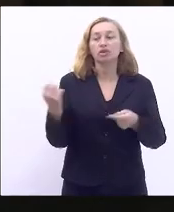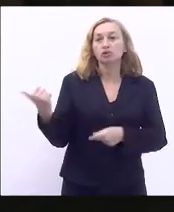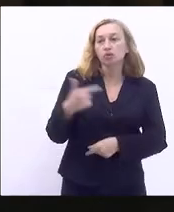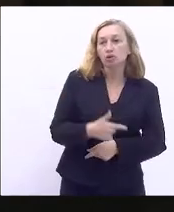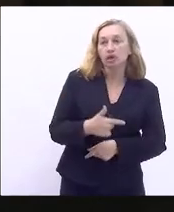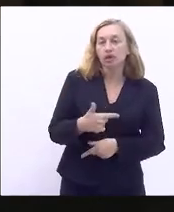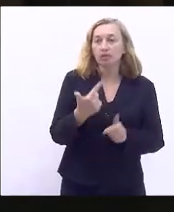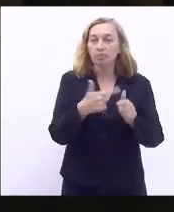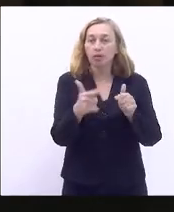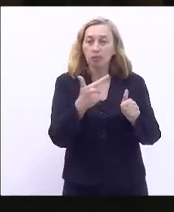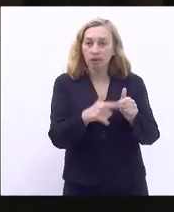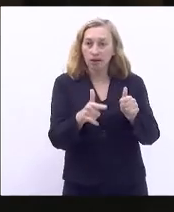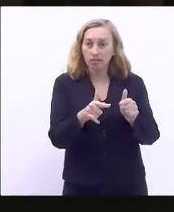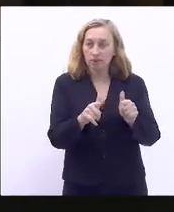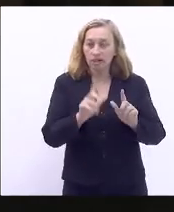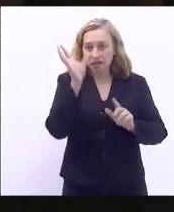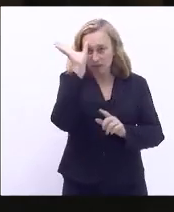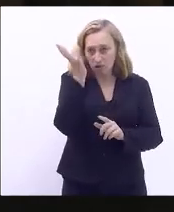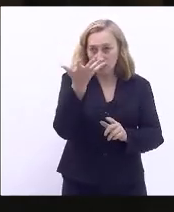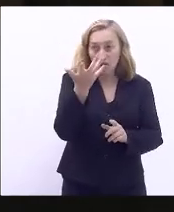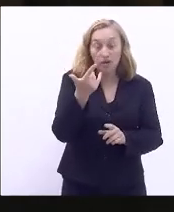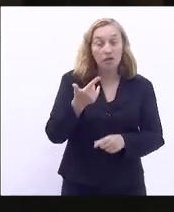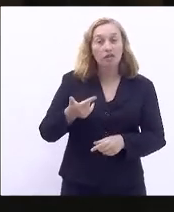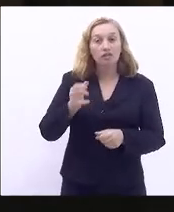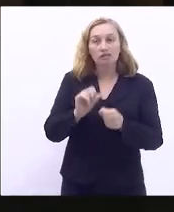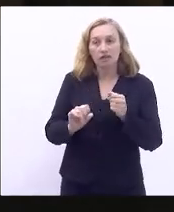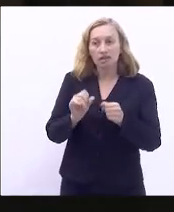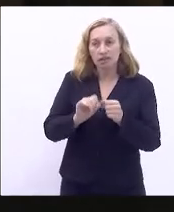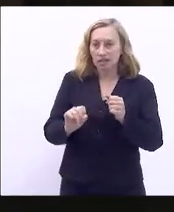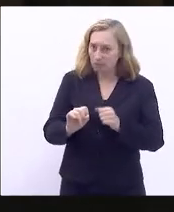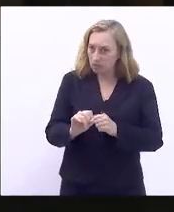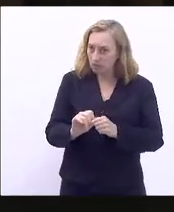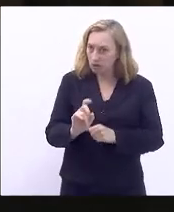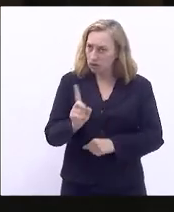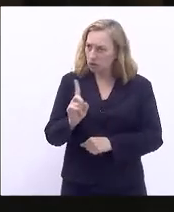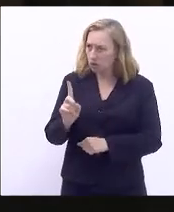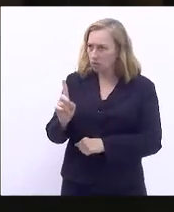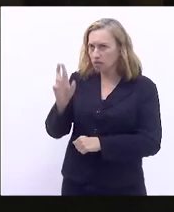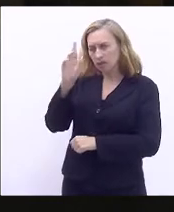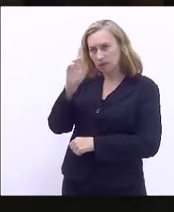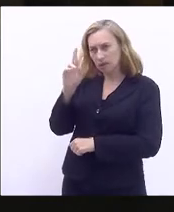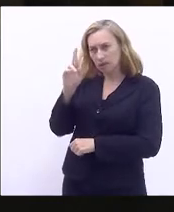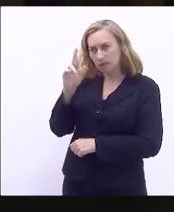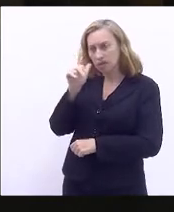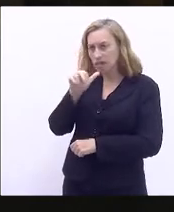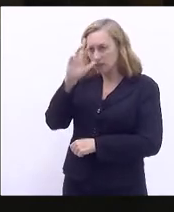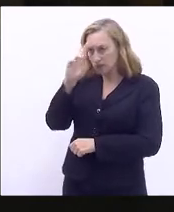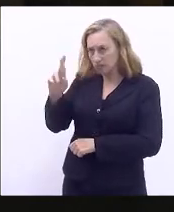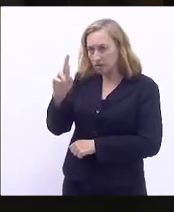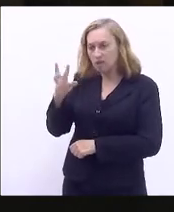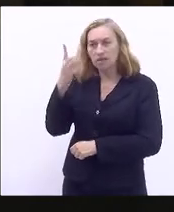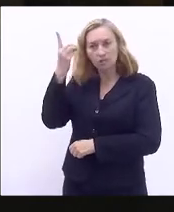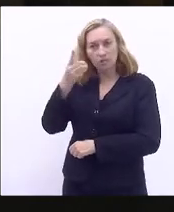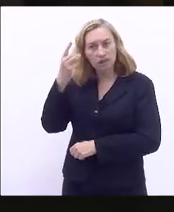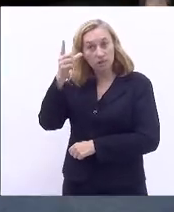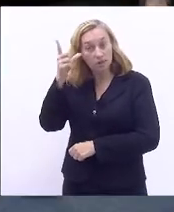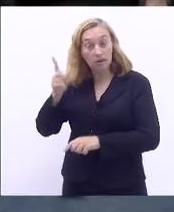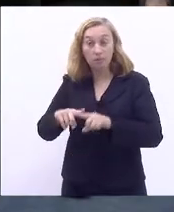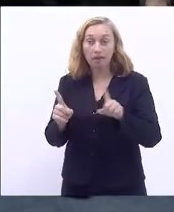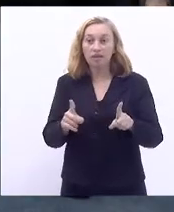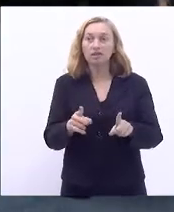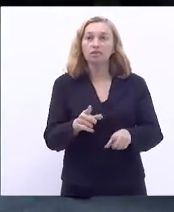enfrentar os problemas. A gente tem feito, não para você, não para Vossa Excelência, deputada Lucinha, a gente tem feito